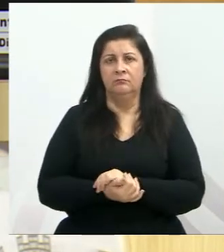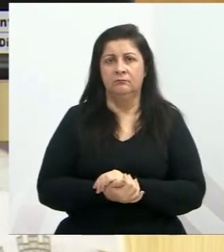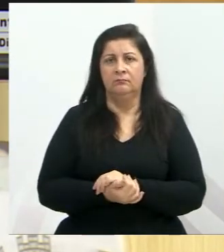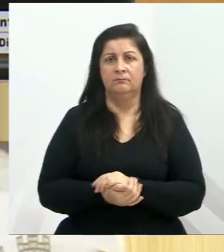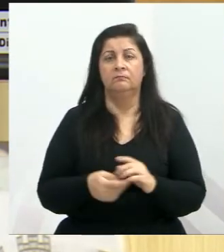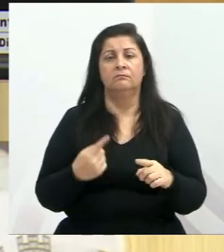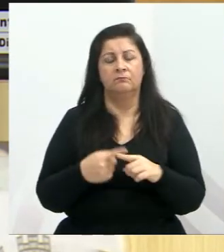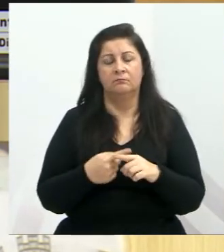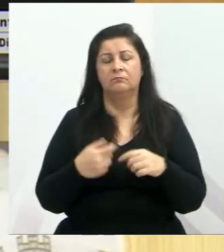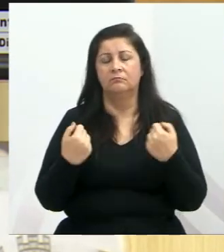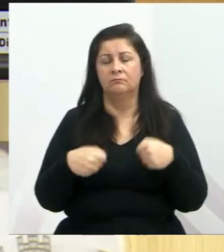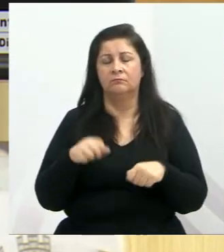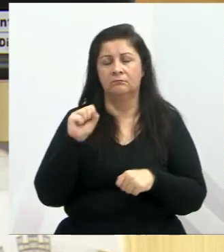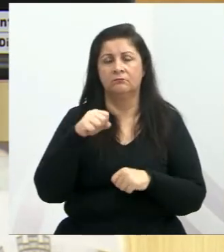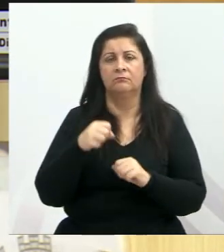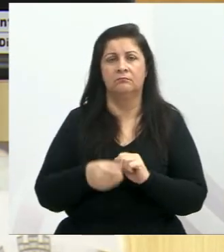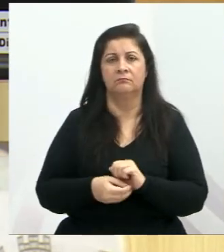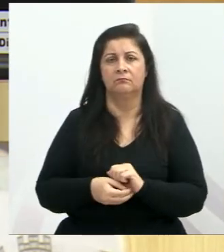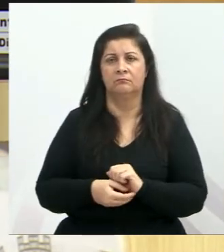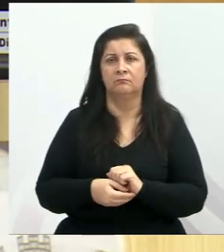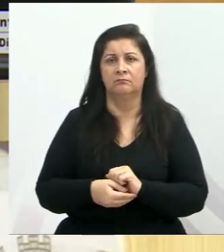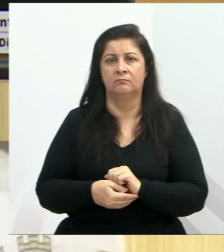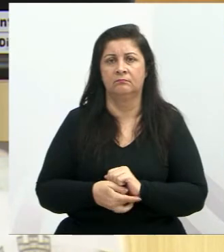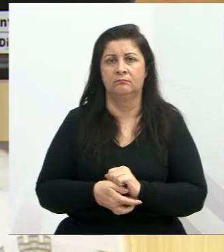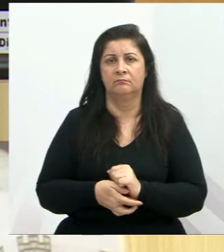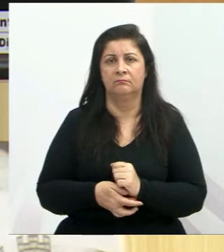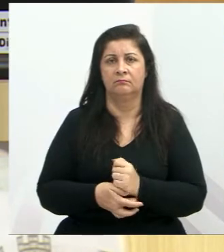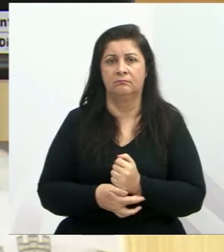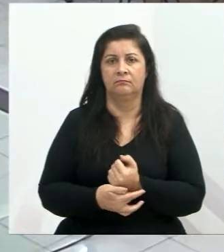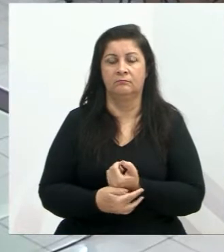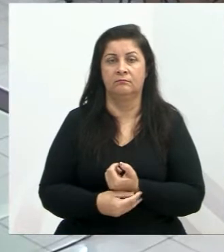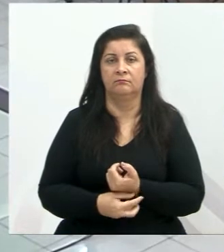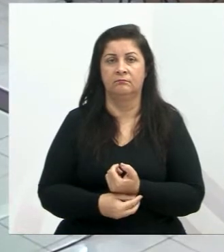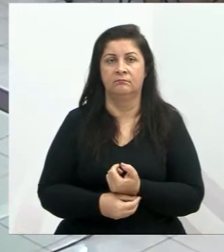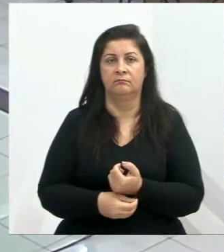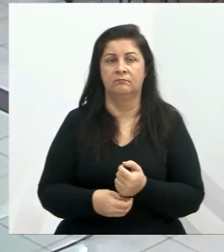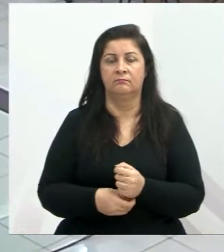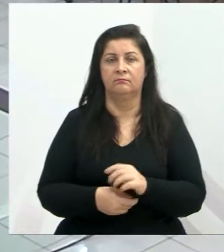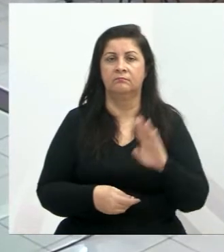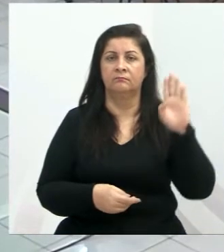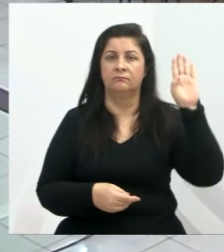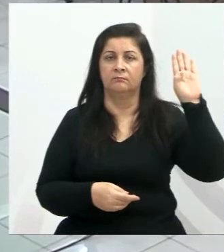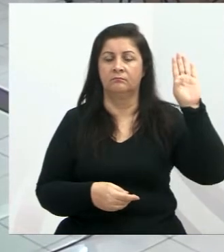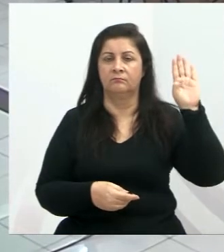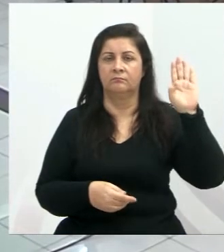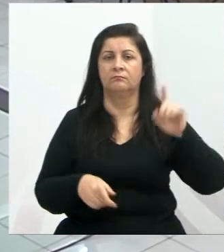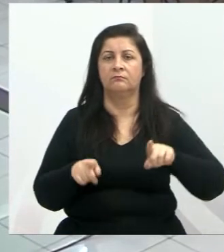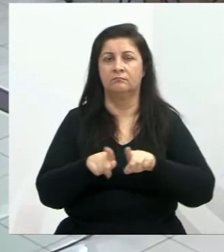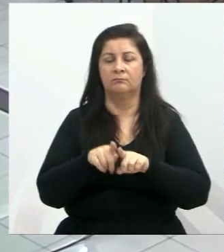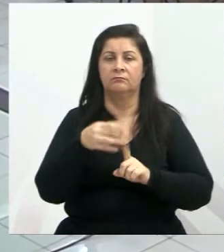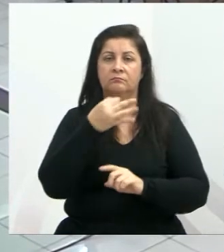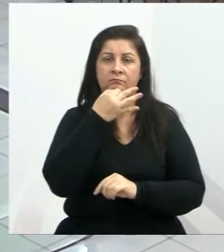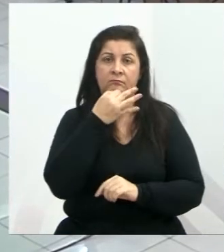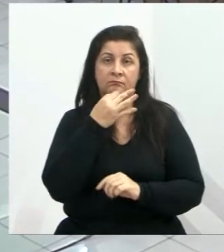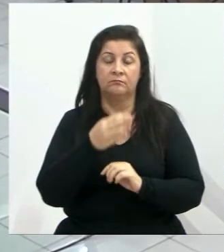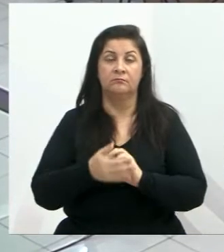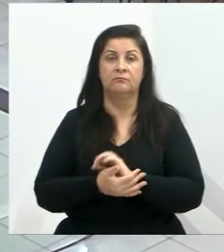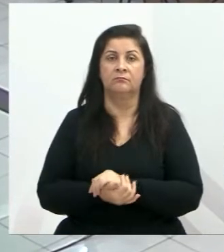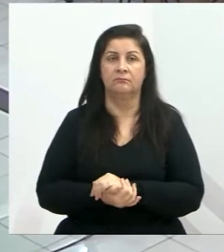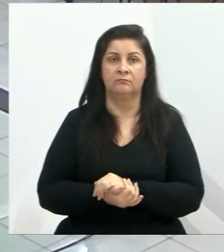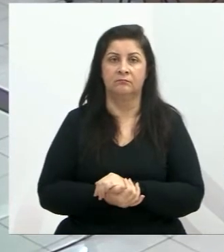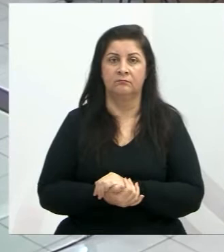eles precisam ser acolhidos sim. Senhor presidente, também quero contribuir e